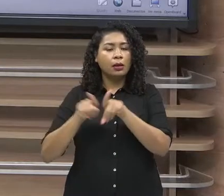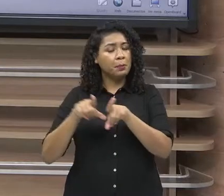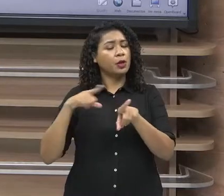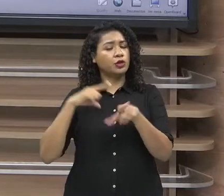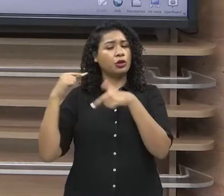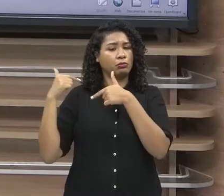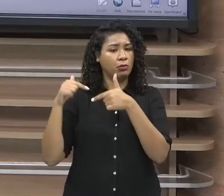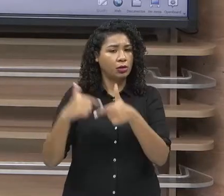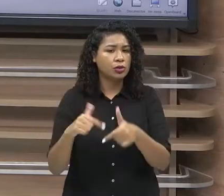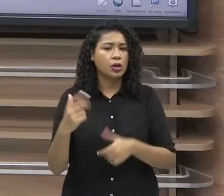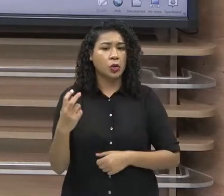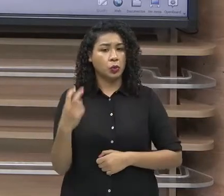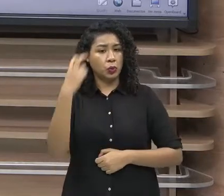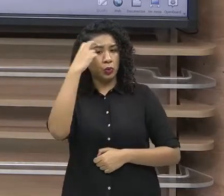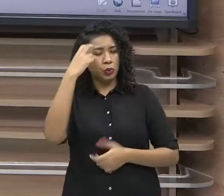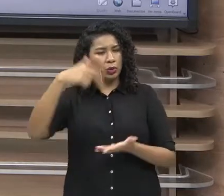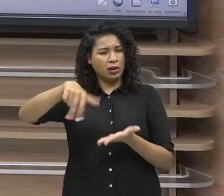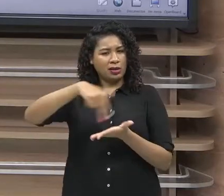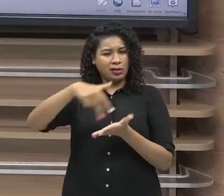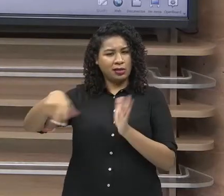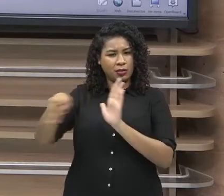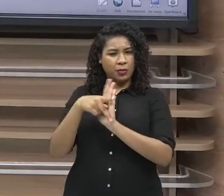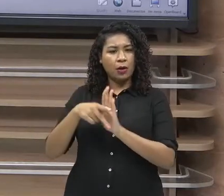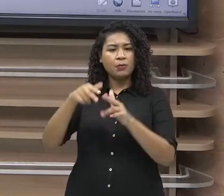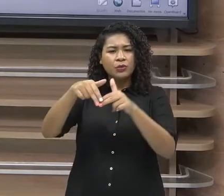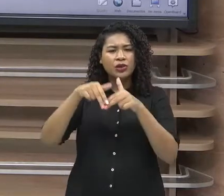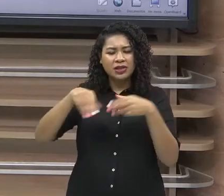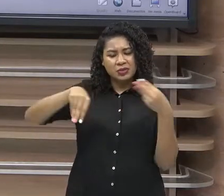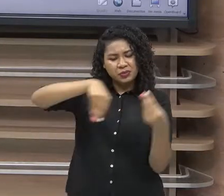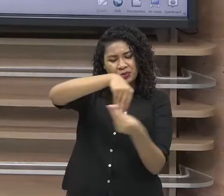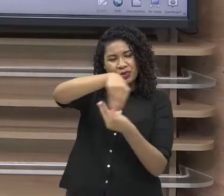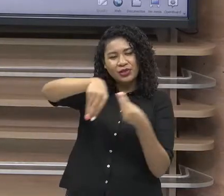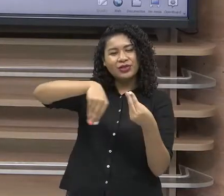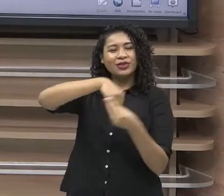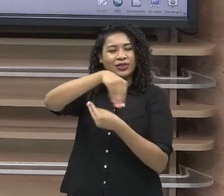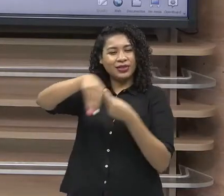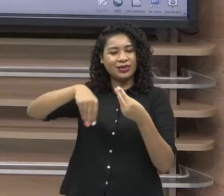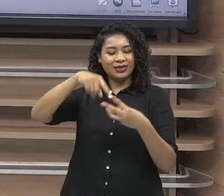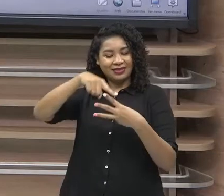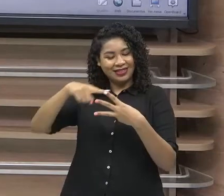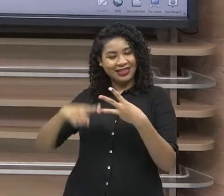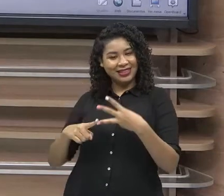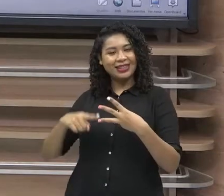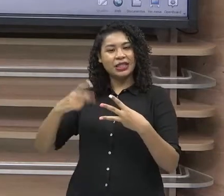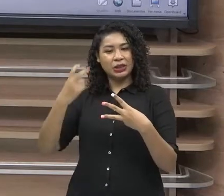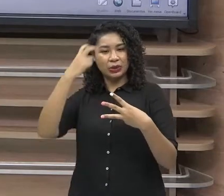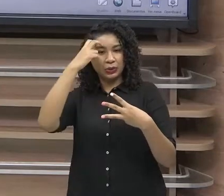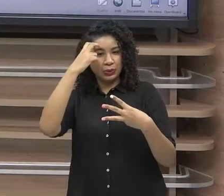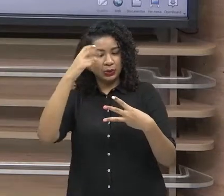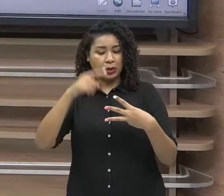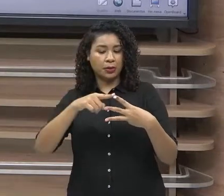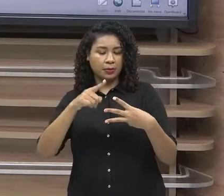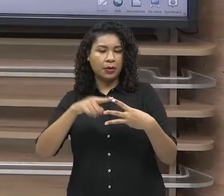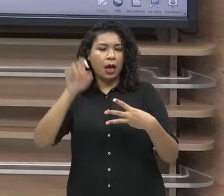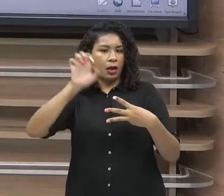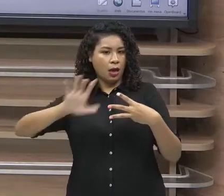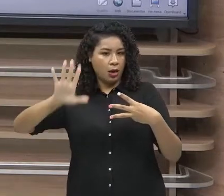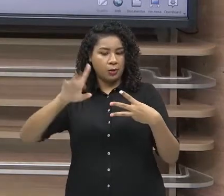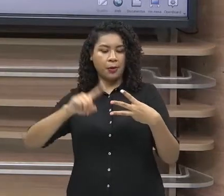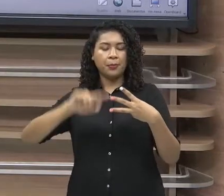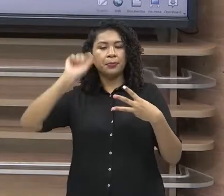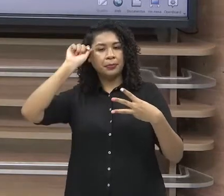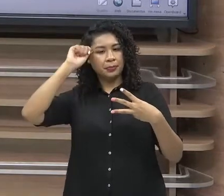cultura, a sua dança. Então houve uma miscigenação através dessas 3 culturas, ou seja, indígena,